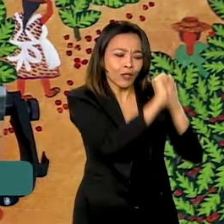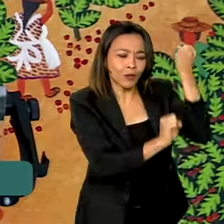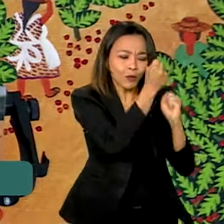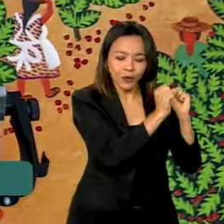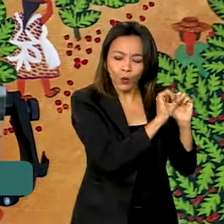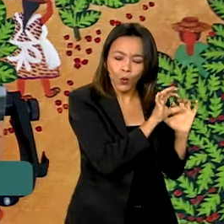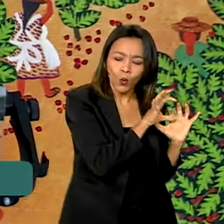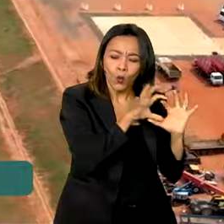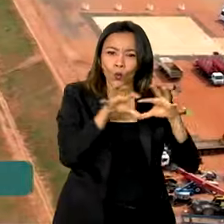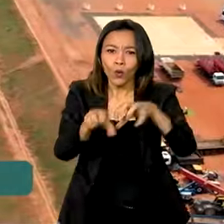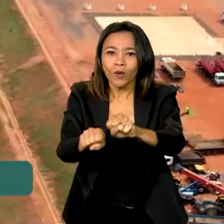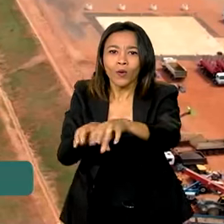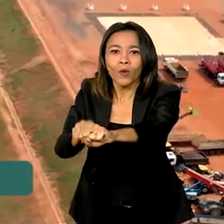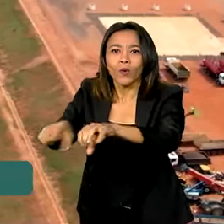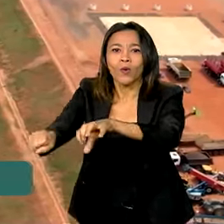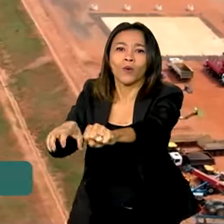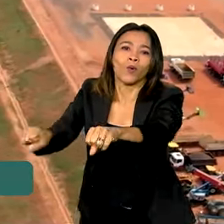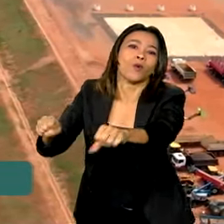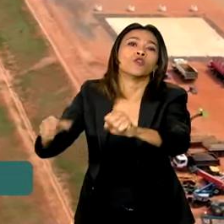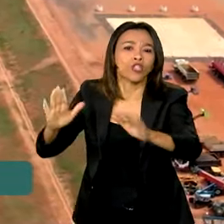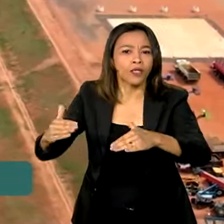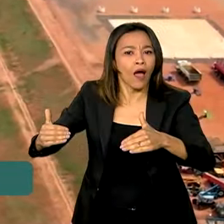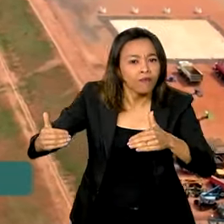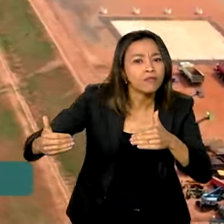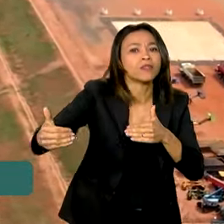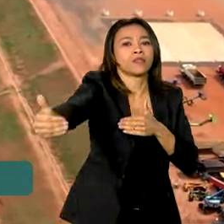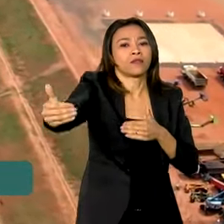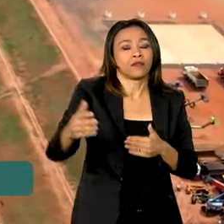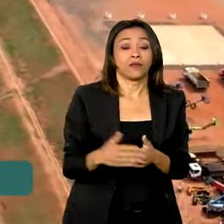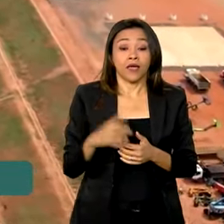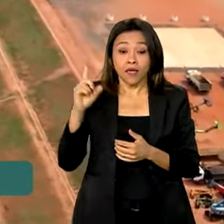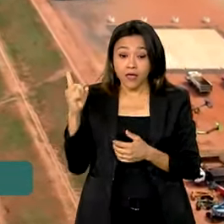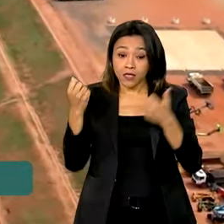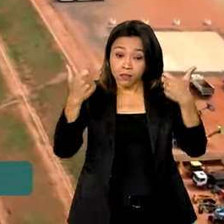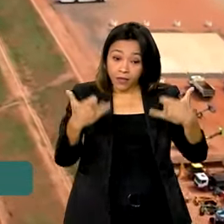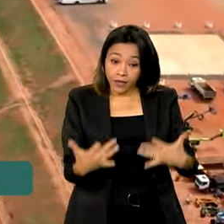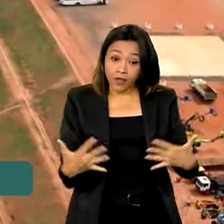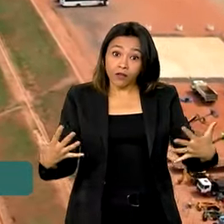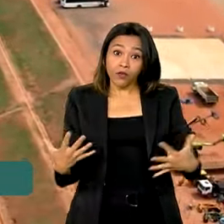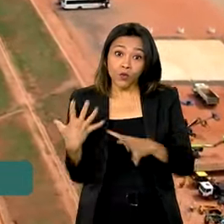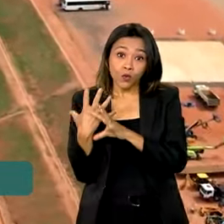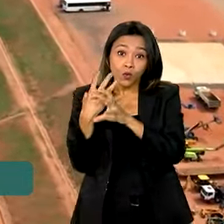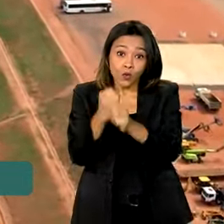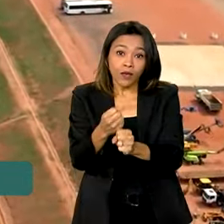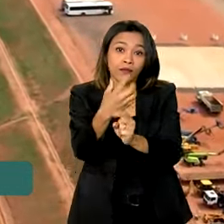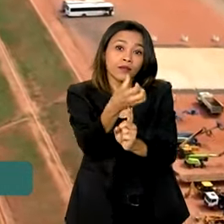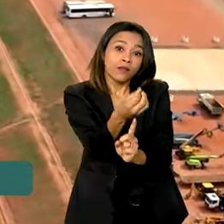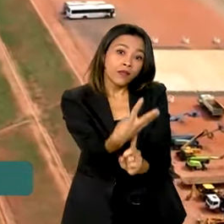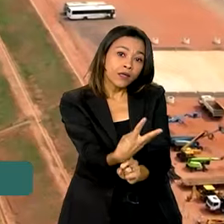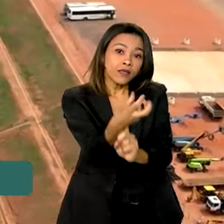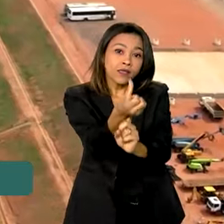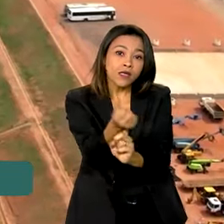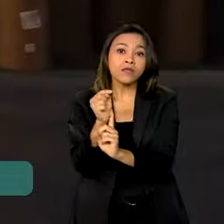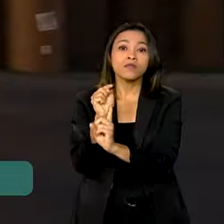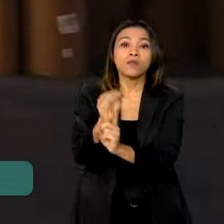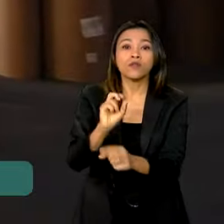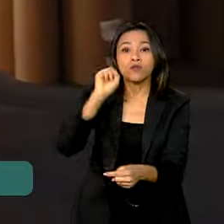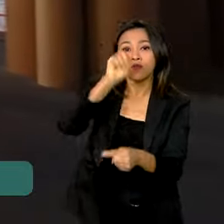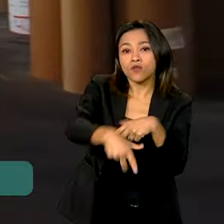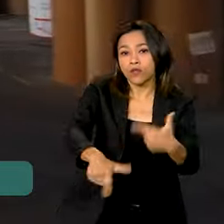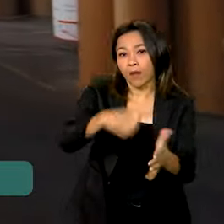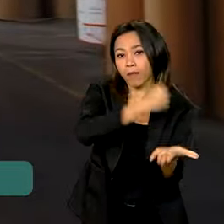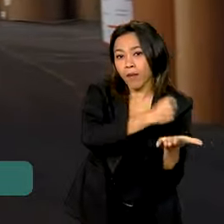avançando nessa direção. Os investimentos no setor devem gerar até 36 mil empregos para a construção das fábricas